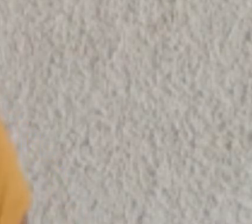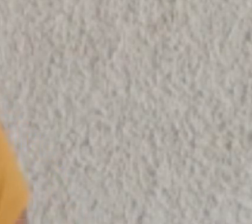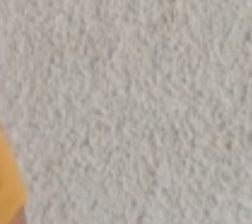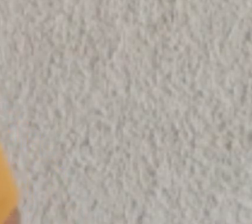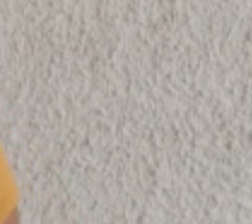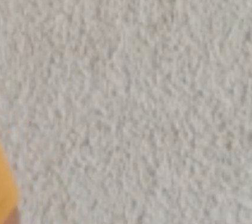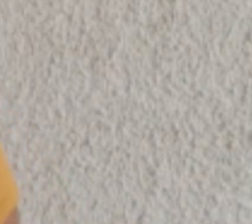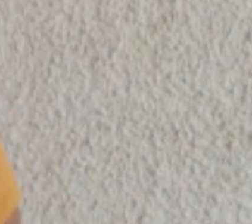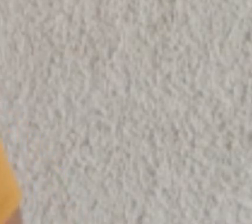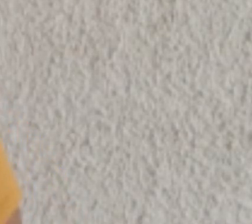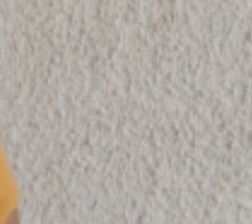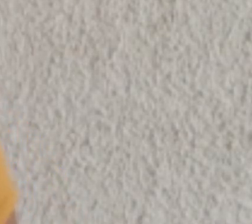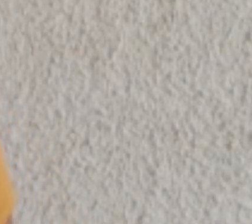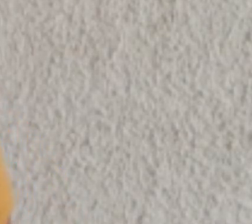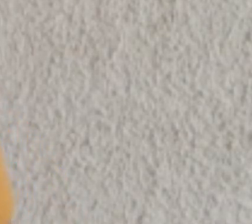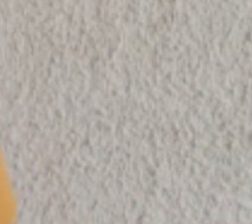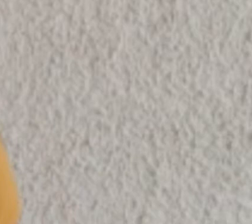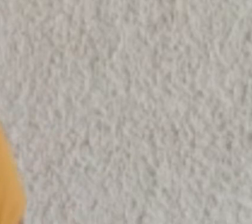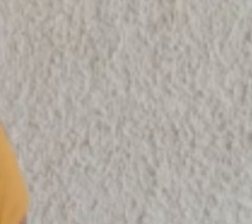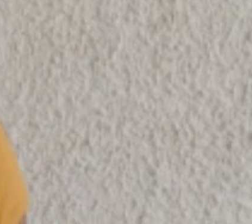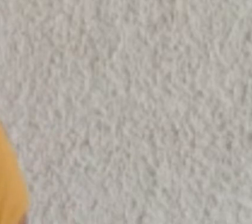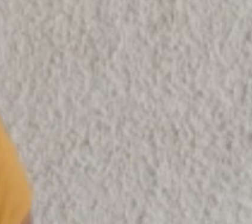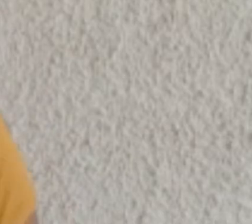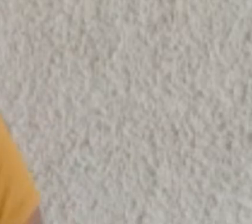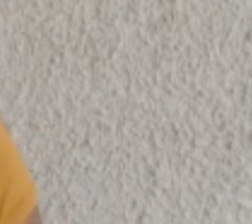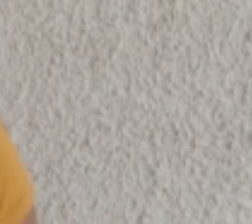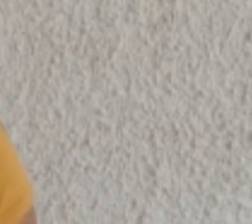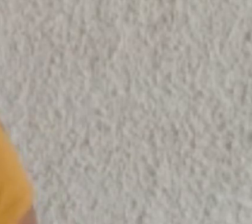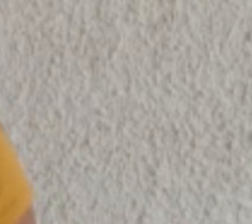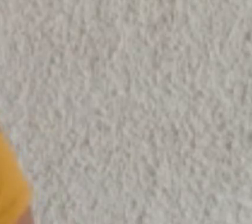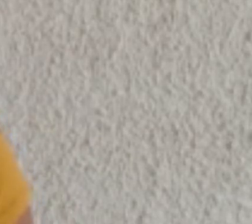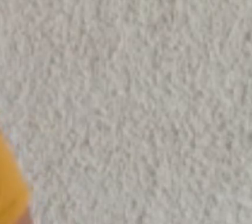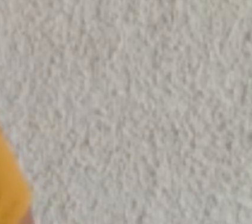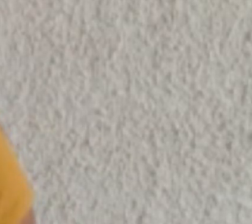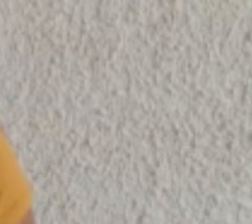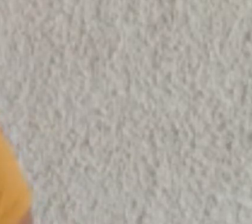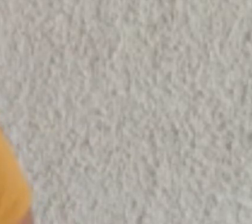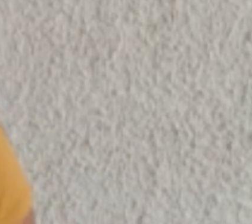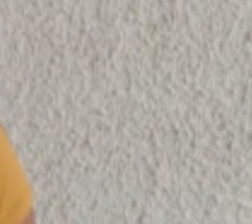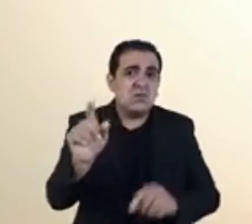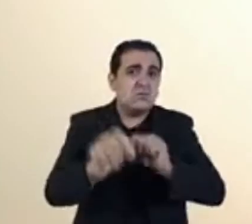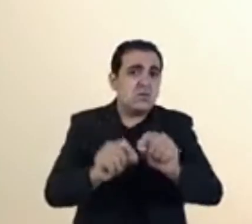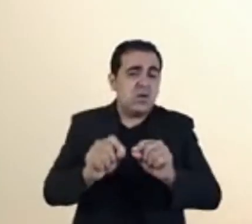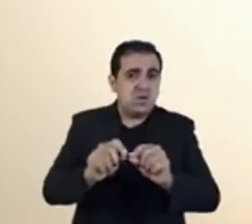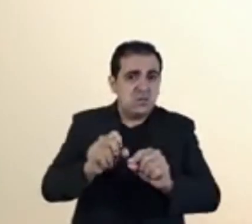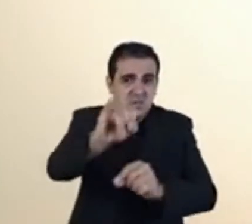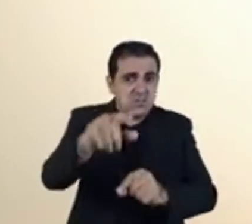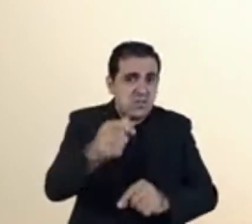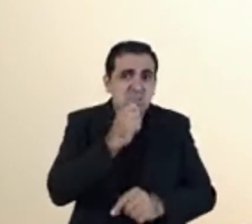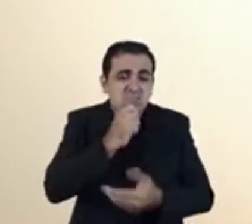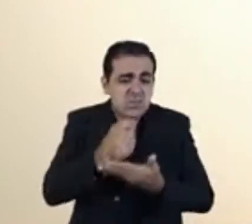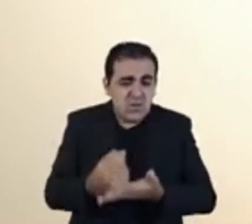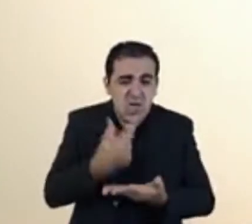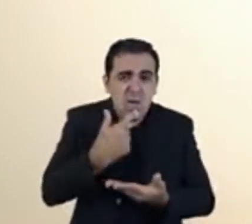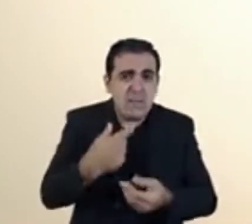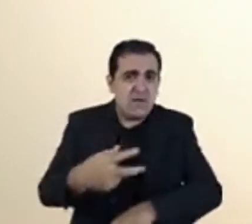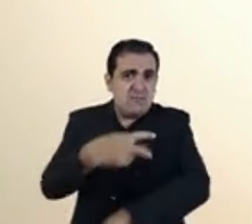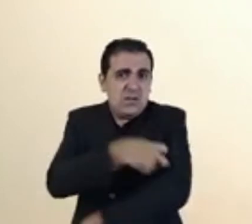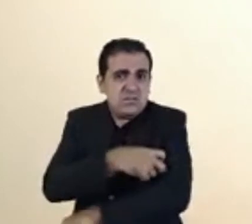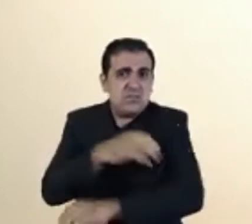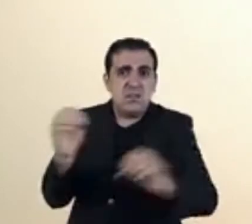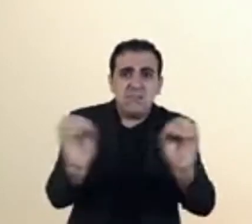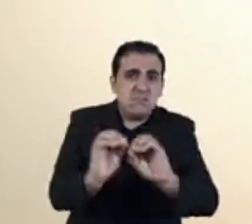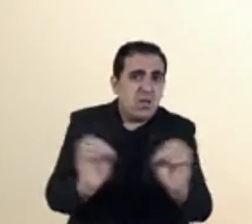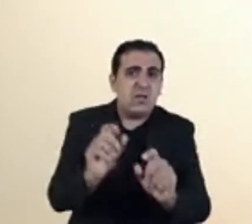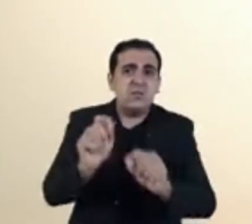locais precisarão seguir as regras sanitárias e serão fiscalizados pelo governo do estado. Em relação ao retorno do